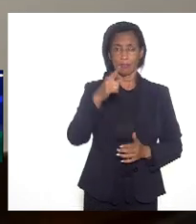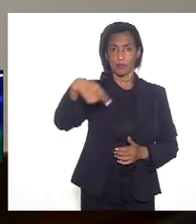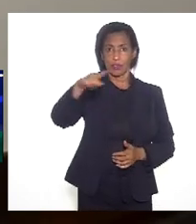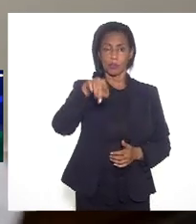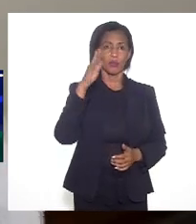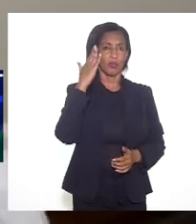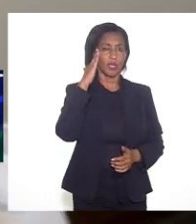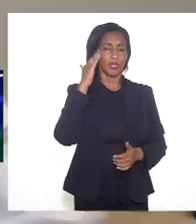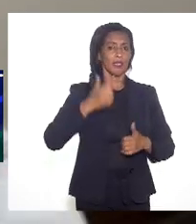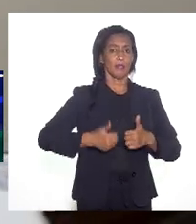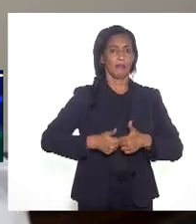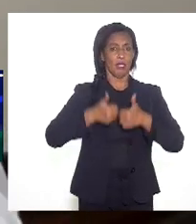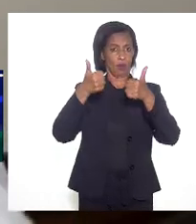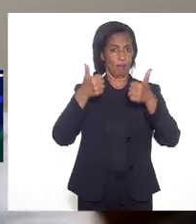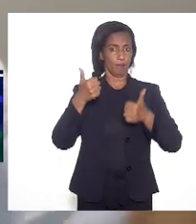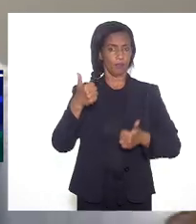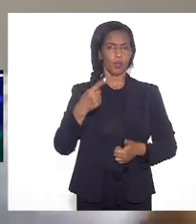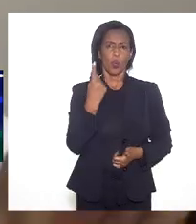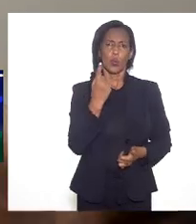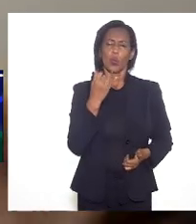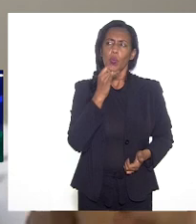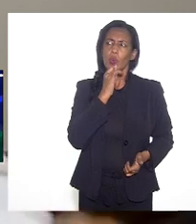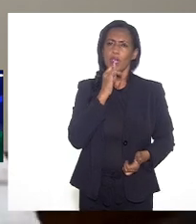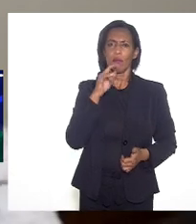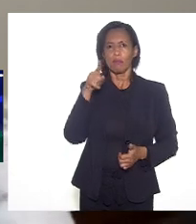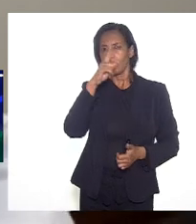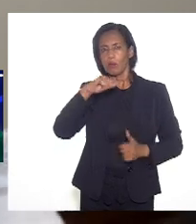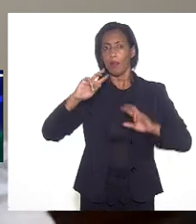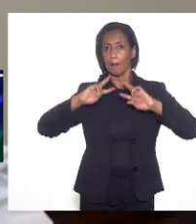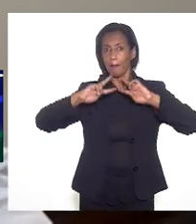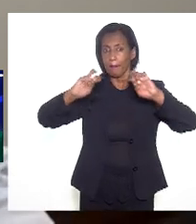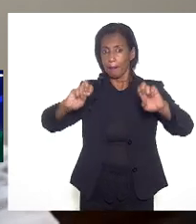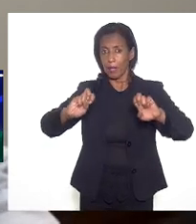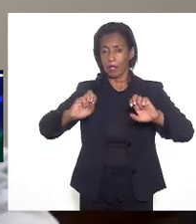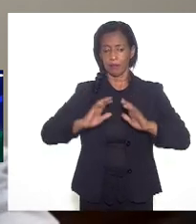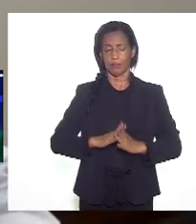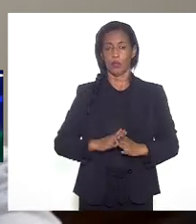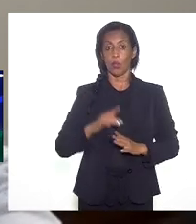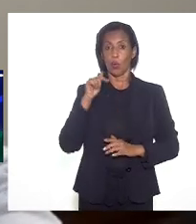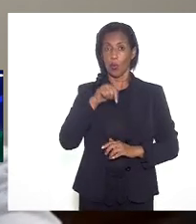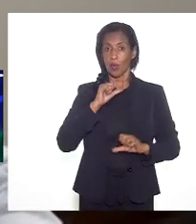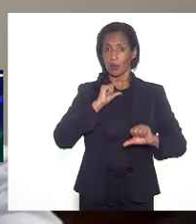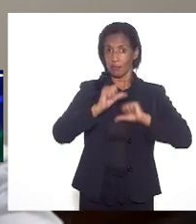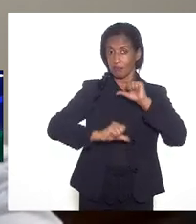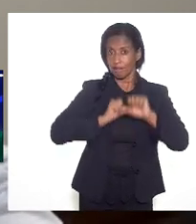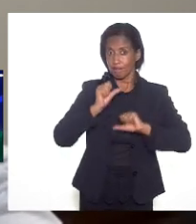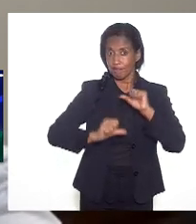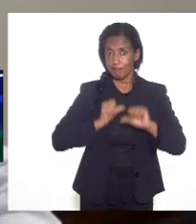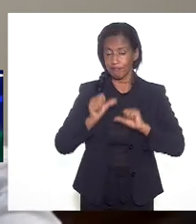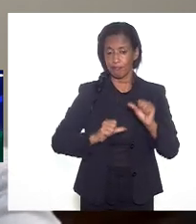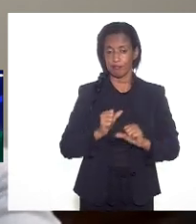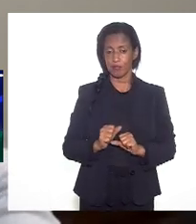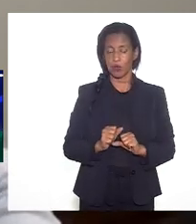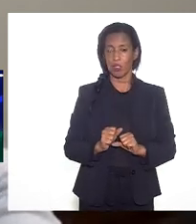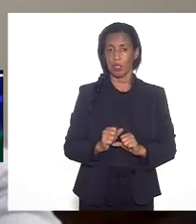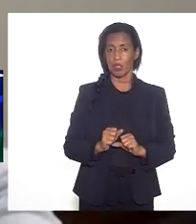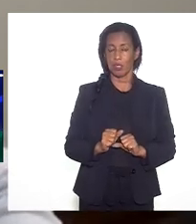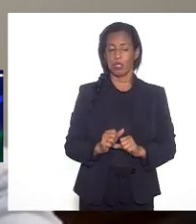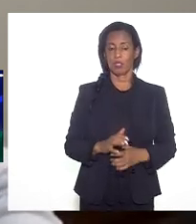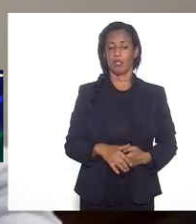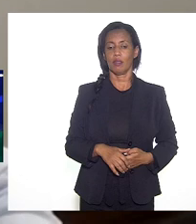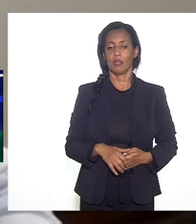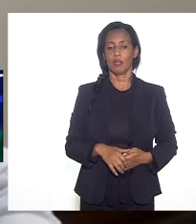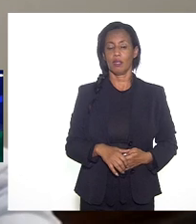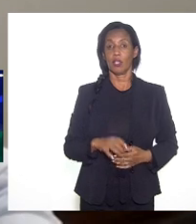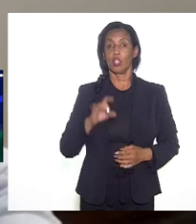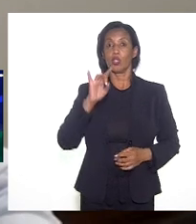melhor? Vou dar um exemplo para que todos percebam. Por esta reforma, Tiaju, Eliomar, apenas